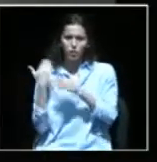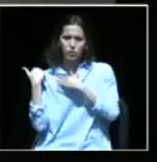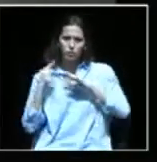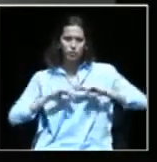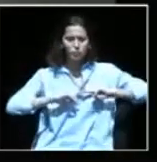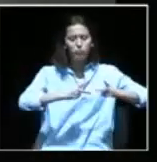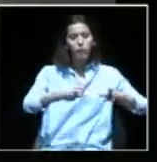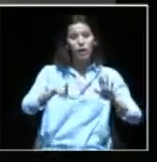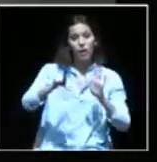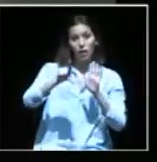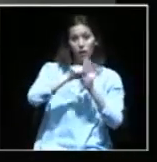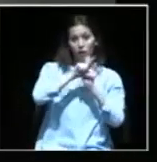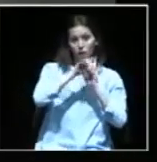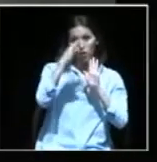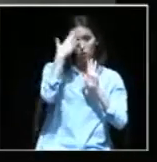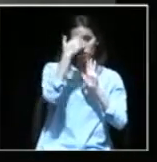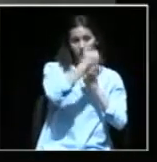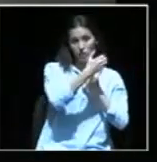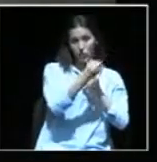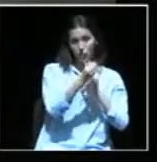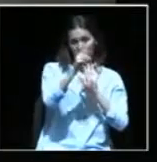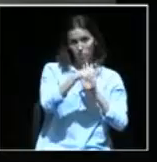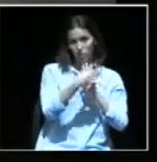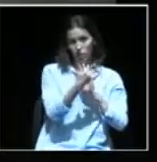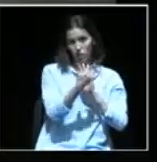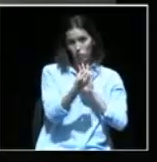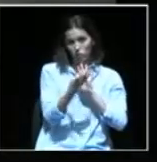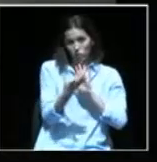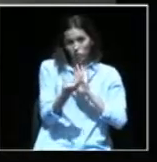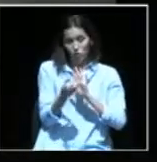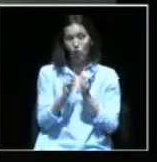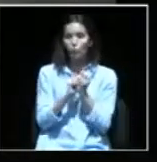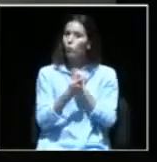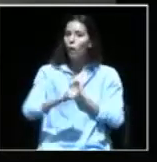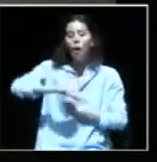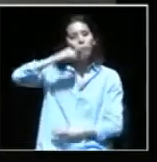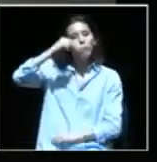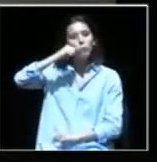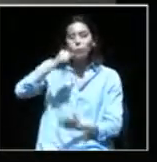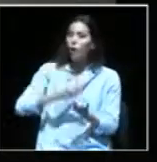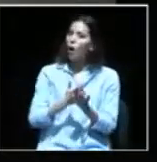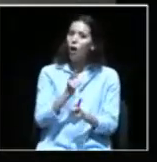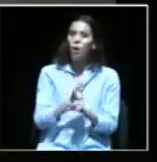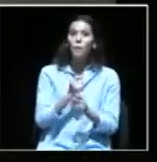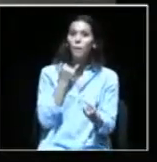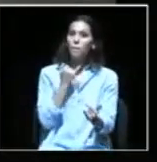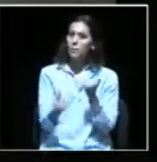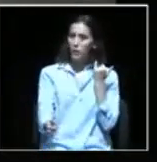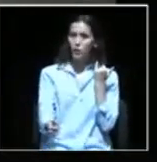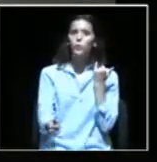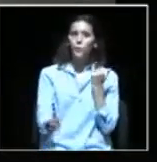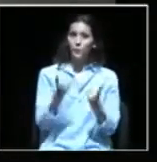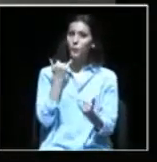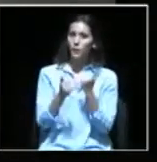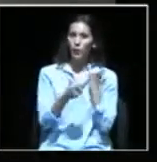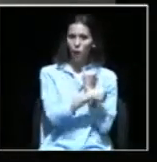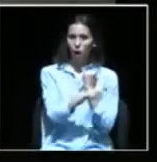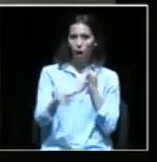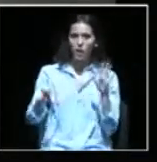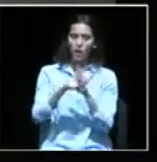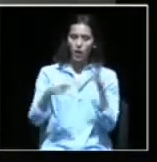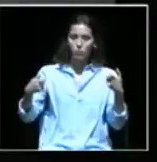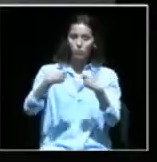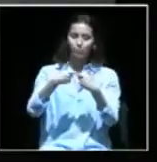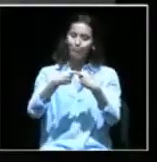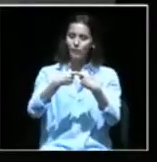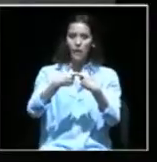seja, na Lei nº 50/2018, se mantêm inalterados e subsistem os riscos associados a toda esta legislação, os